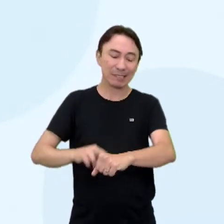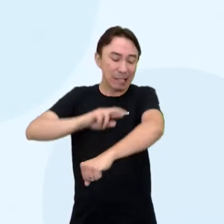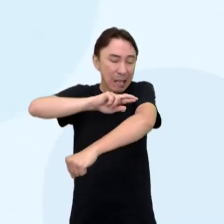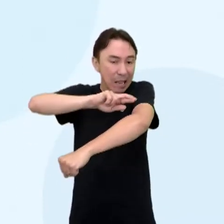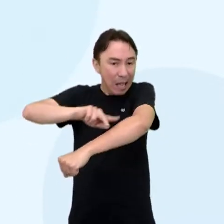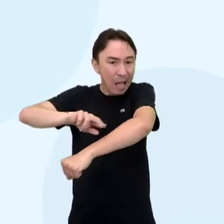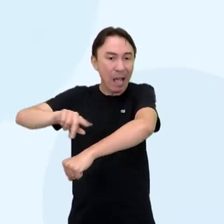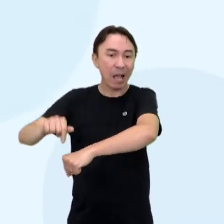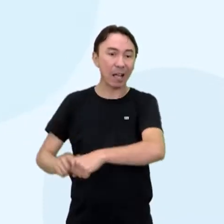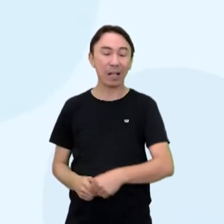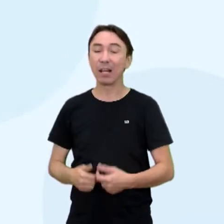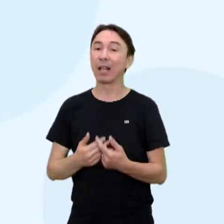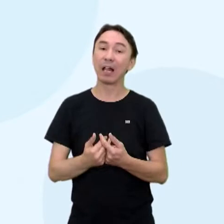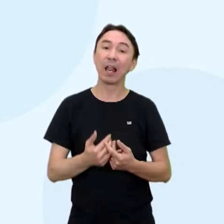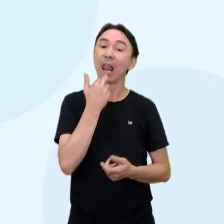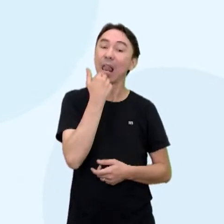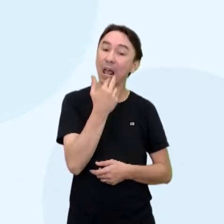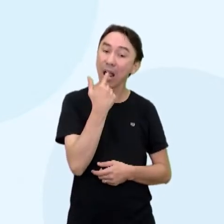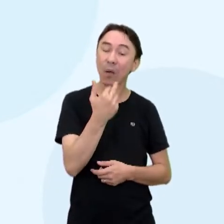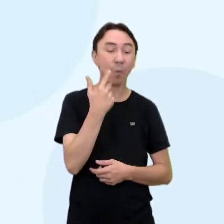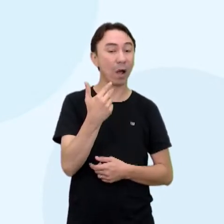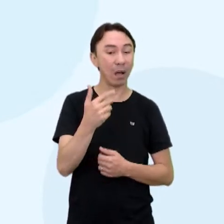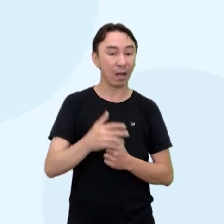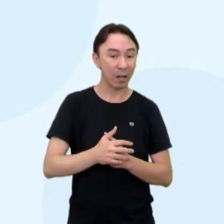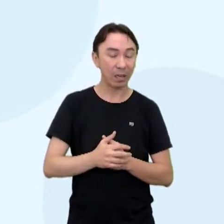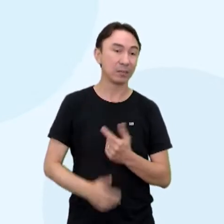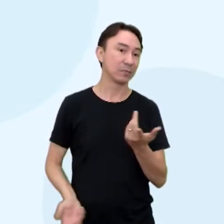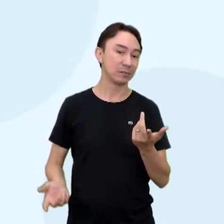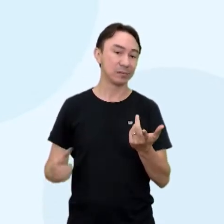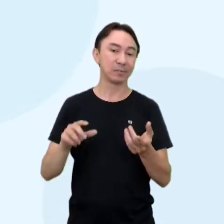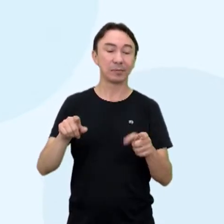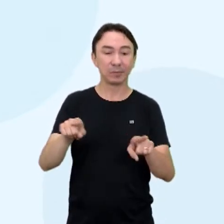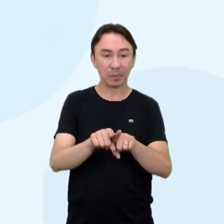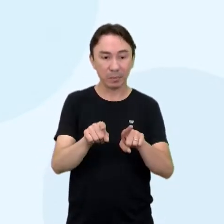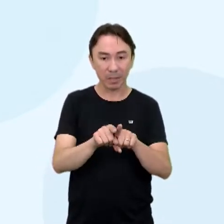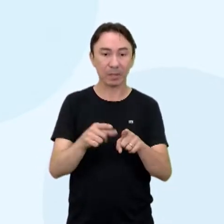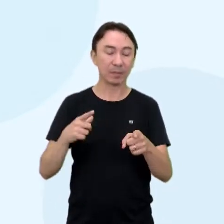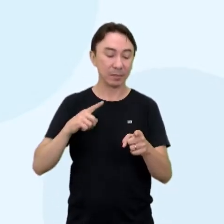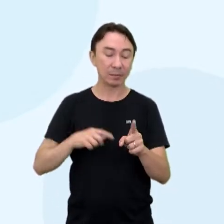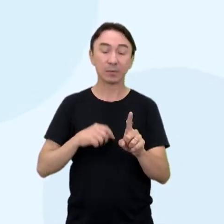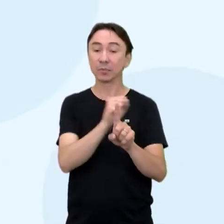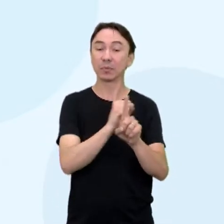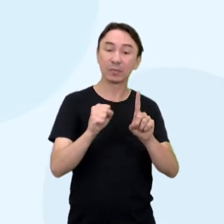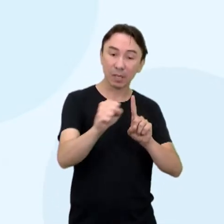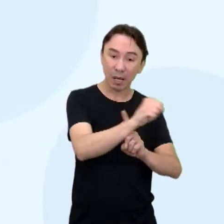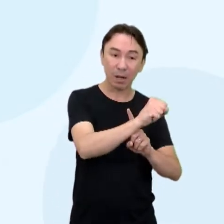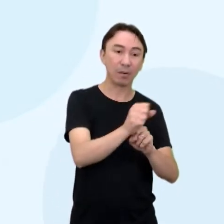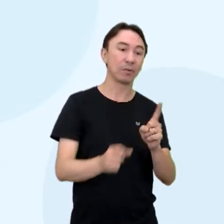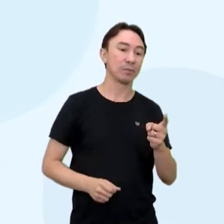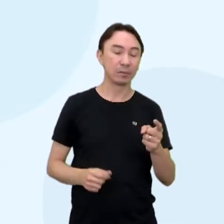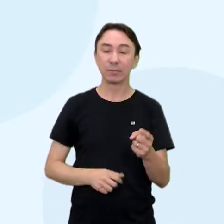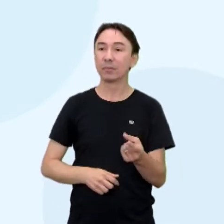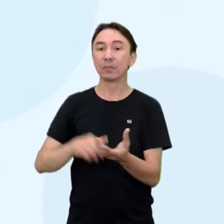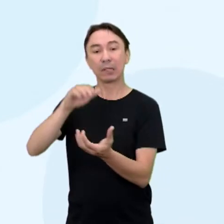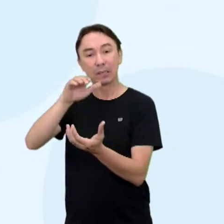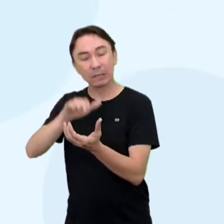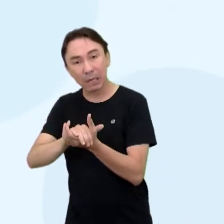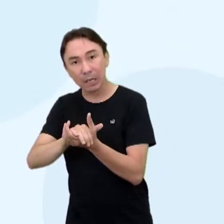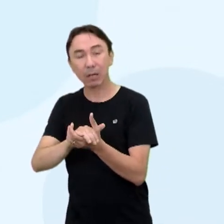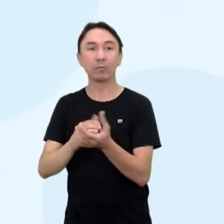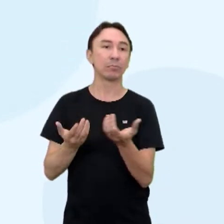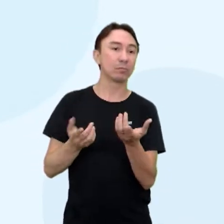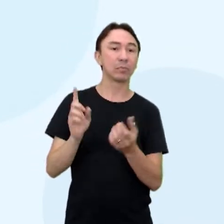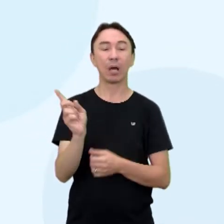língua materna, sociais, estado civil, estado marital e nível de escolaridade,